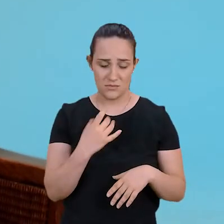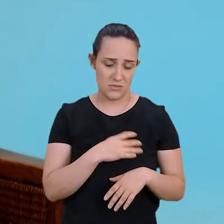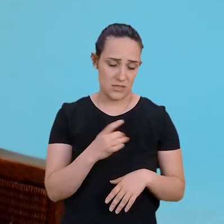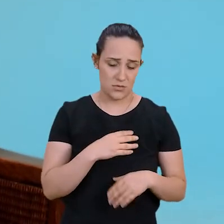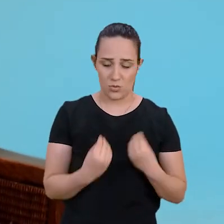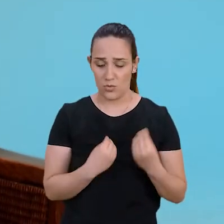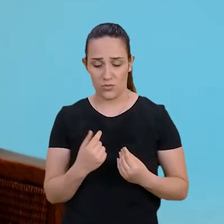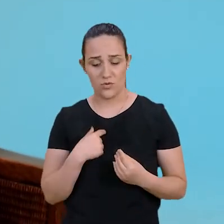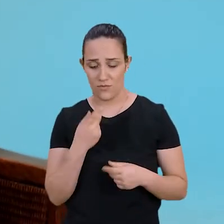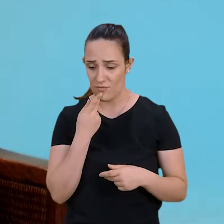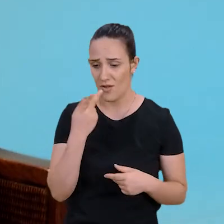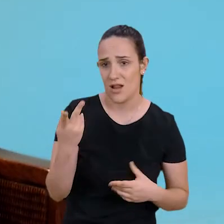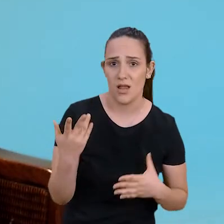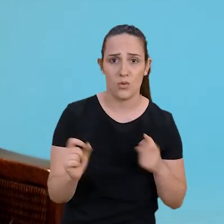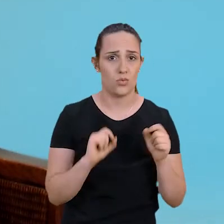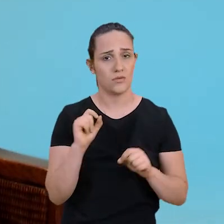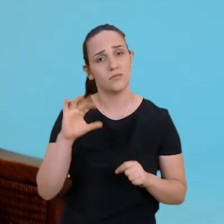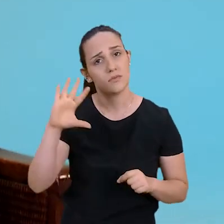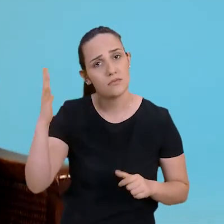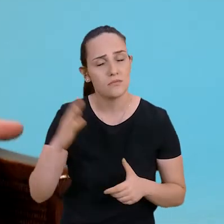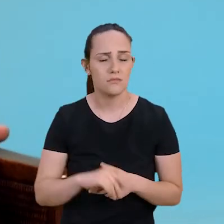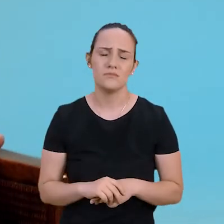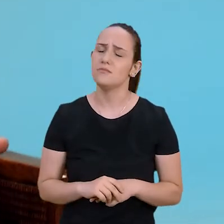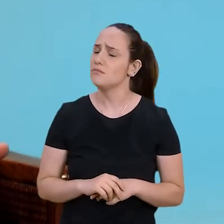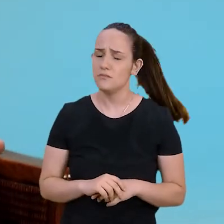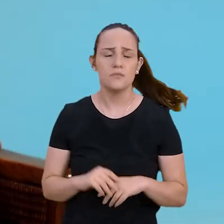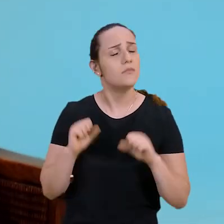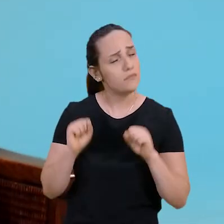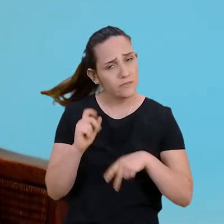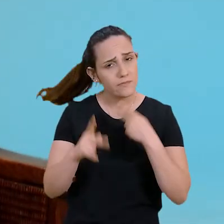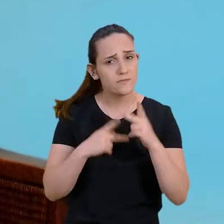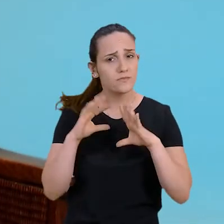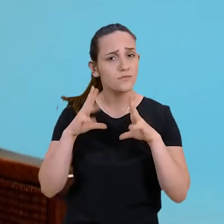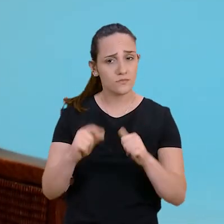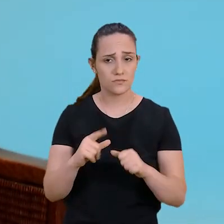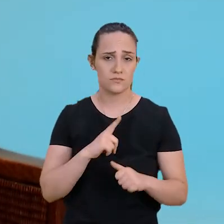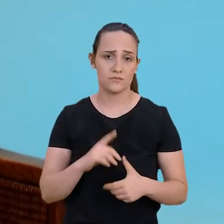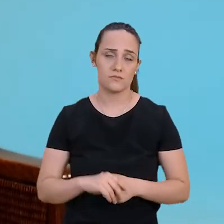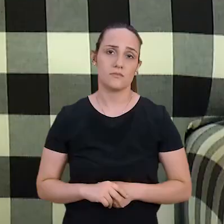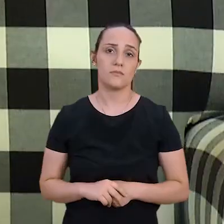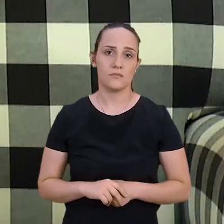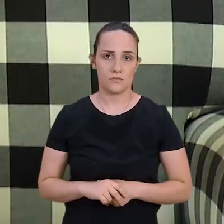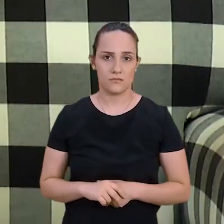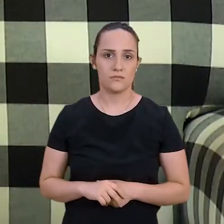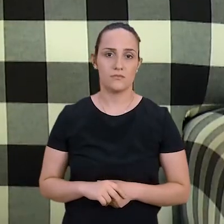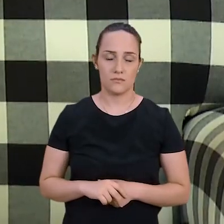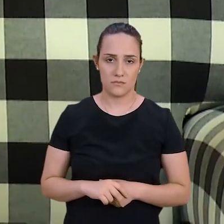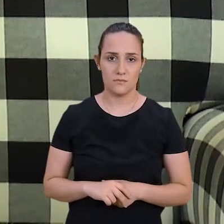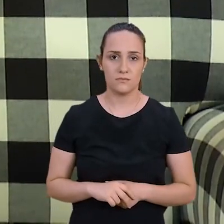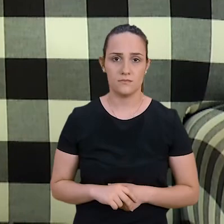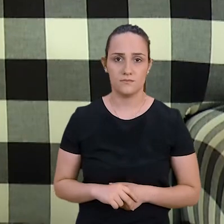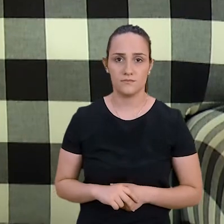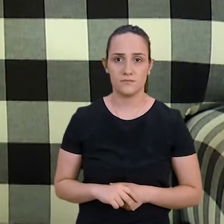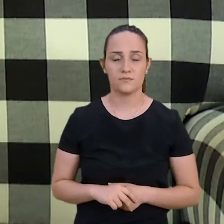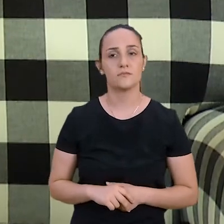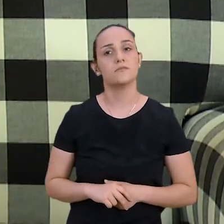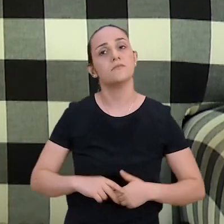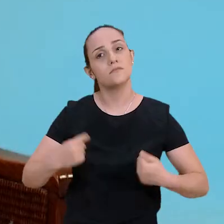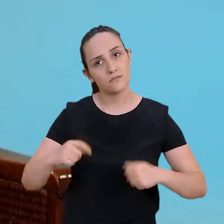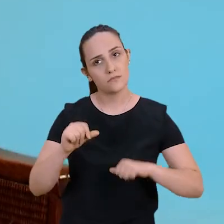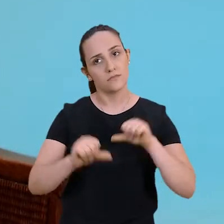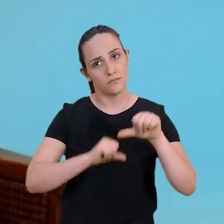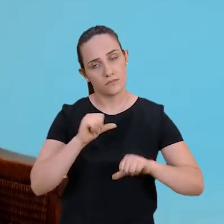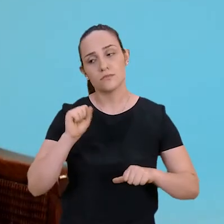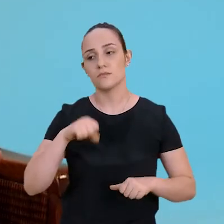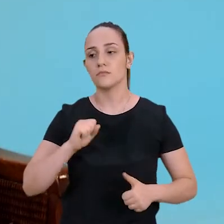chegar e falar o que acontece, o que o seu filho tem, elas ficam com medo. Isso aí também, a mãe tem que mudar